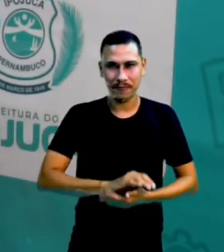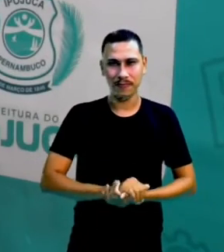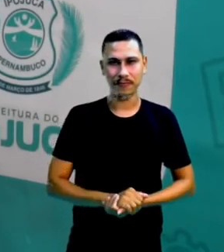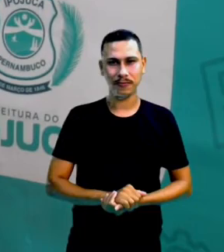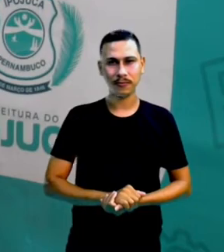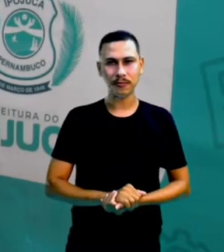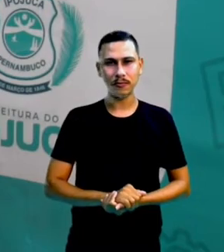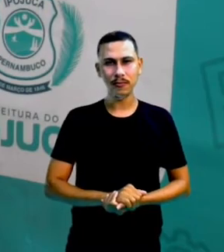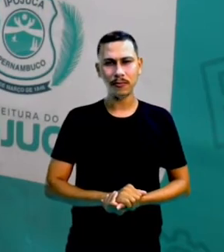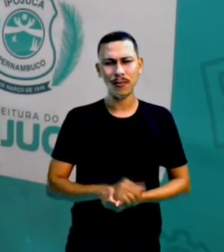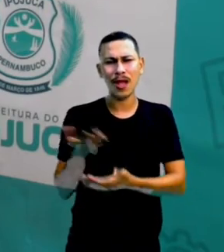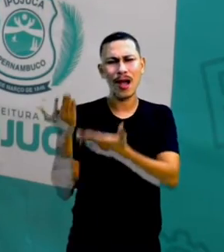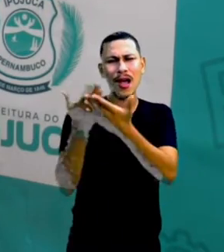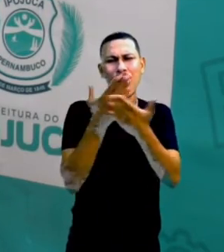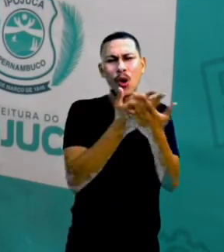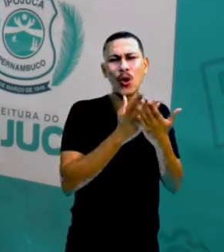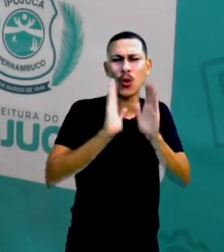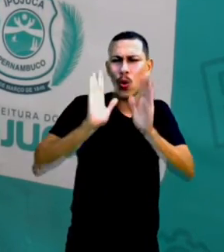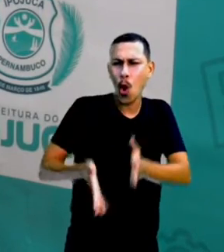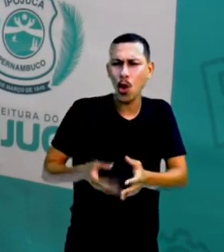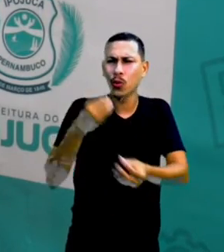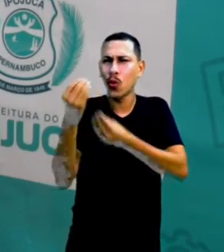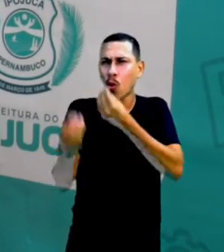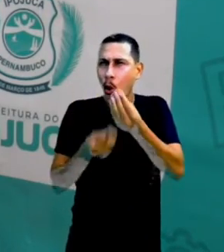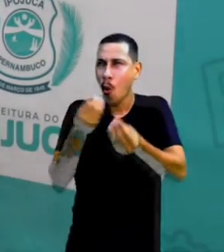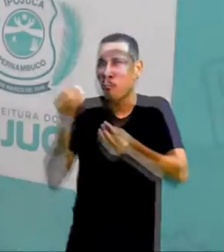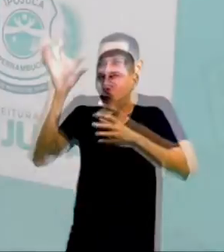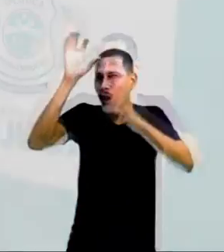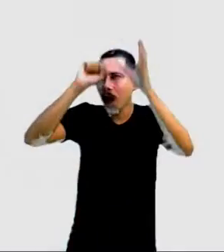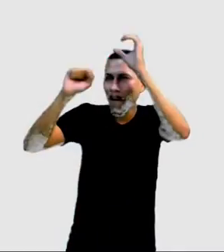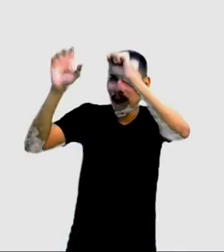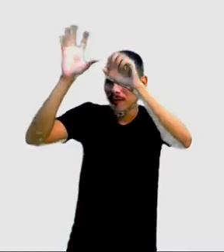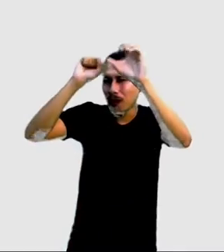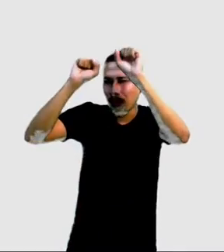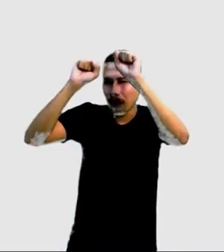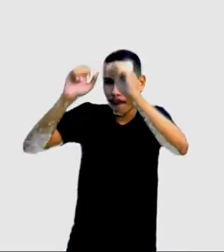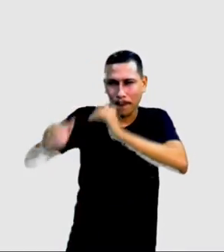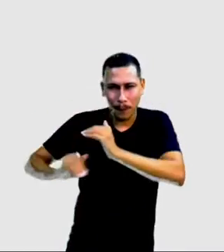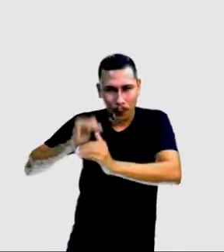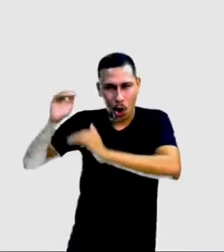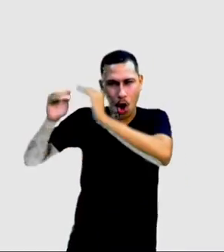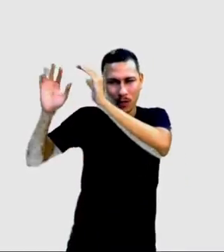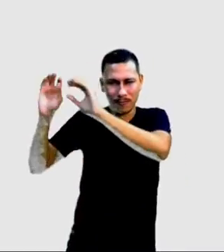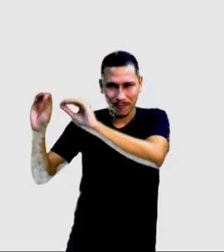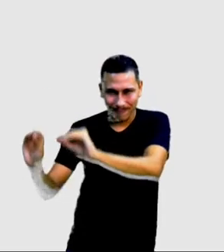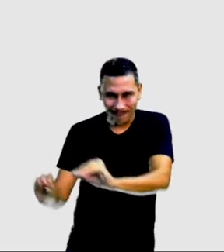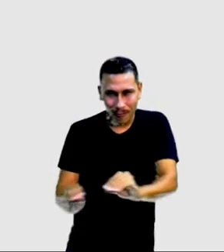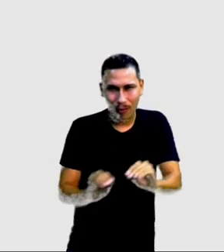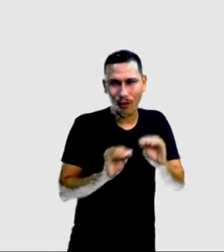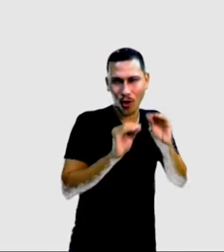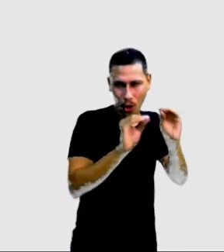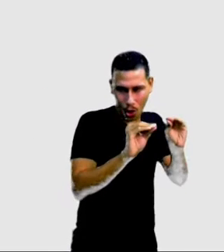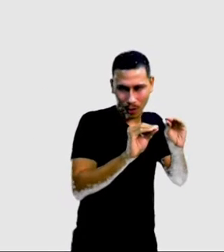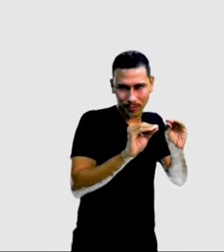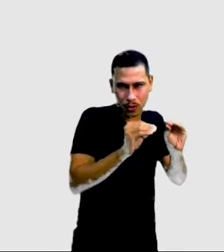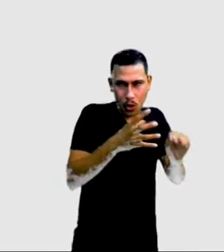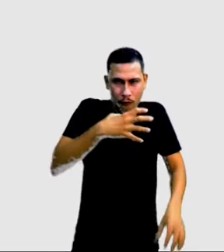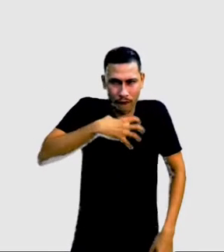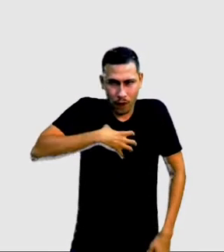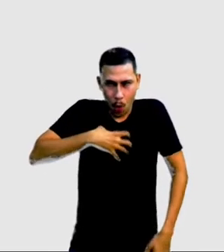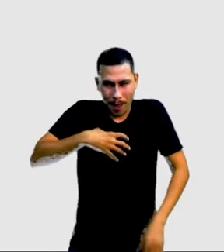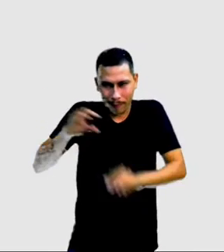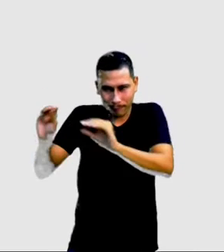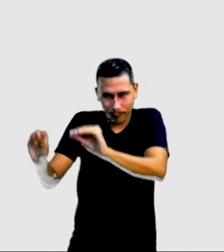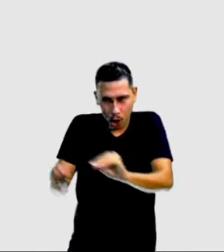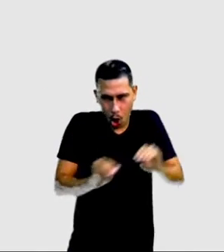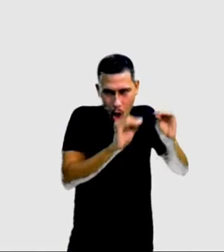Como será a nossa aula dentro desse contexto de processos migratórios? Reconhecer as formas de deslocamento